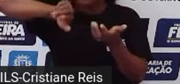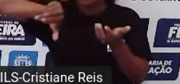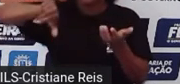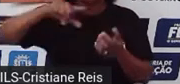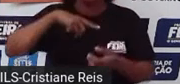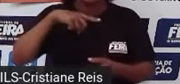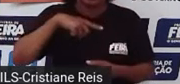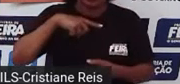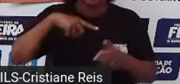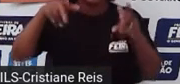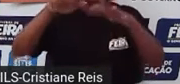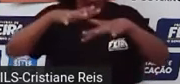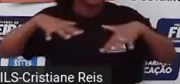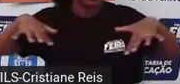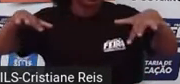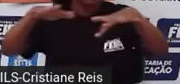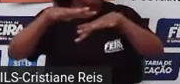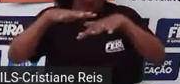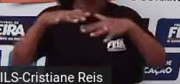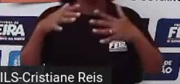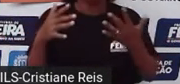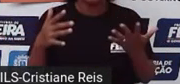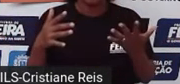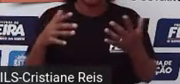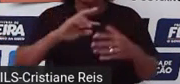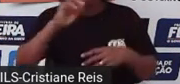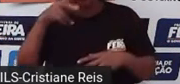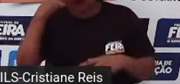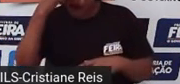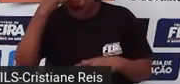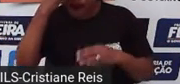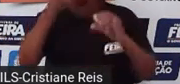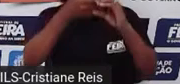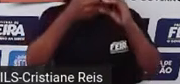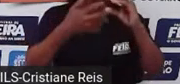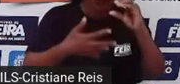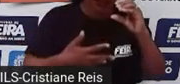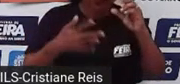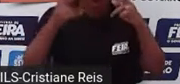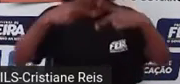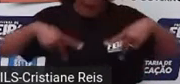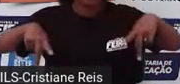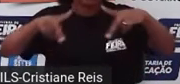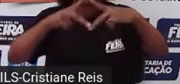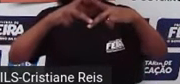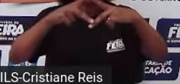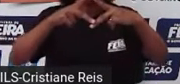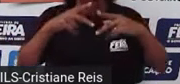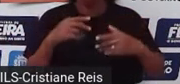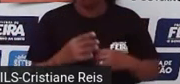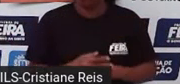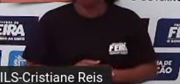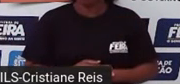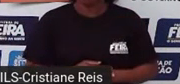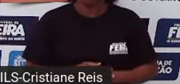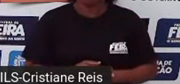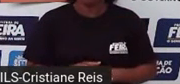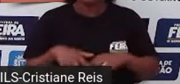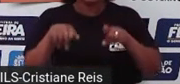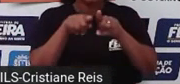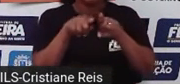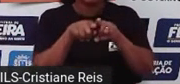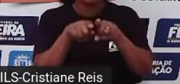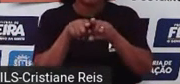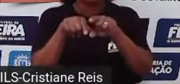tudo das espaço geográfico de aspectos culturais de população então nós temos aí né até